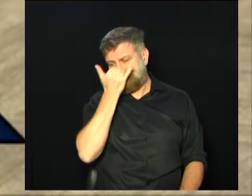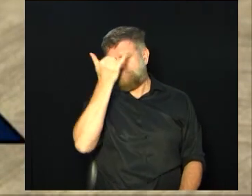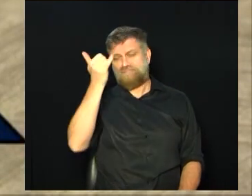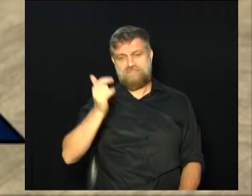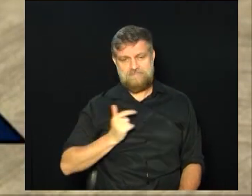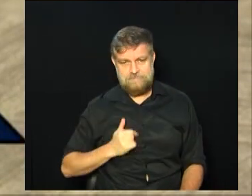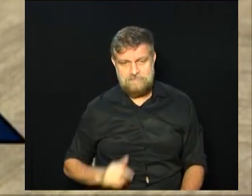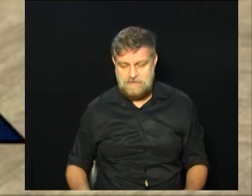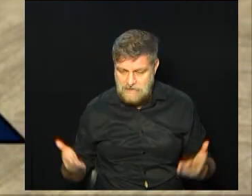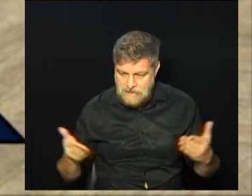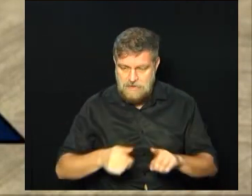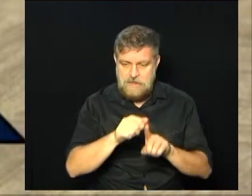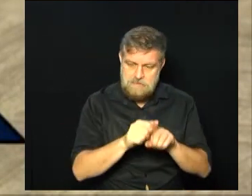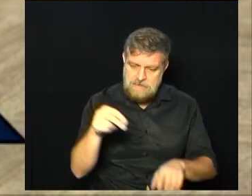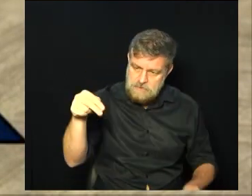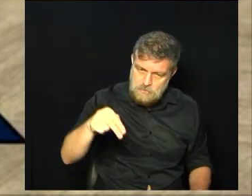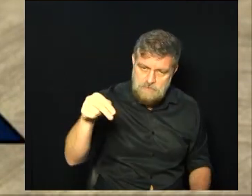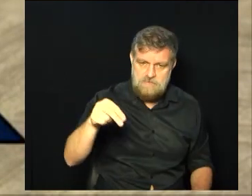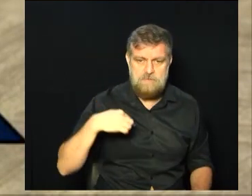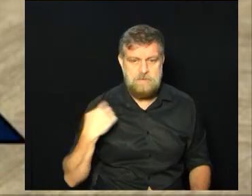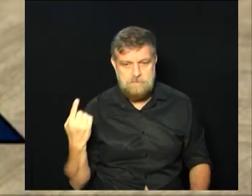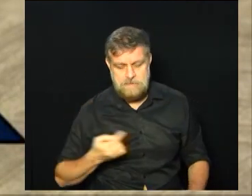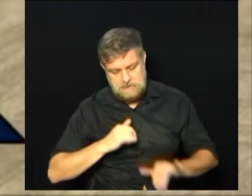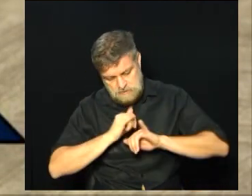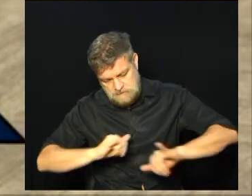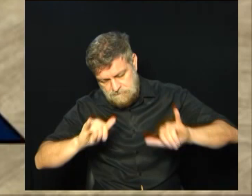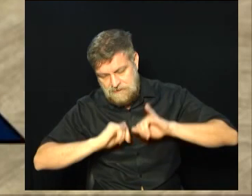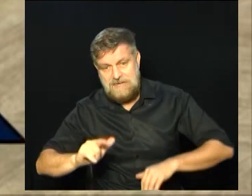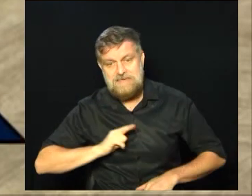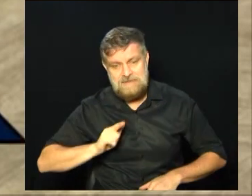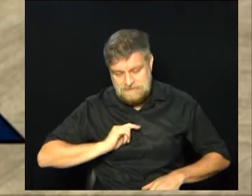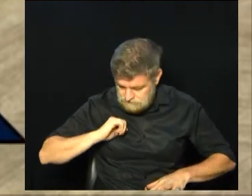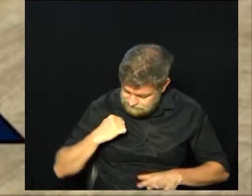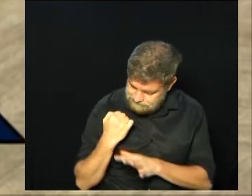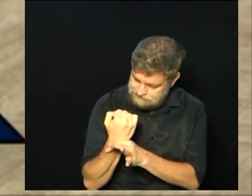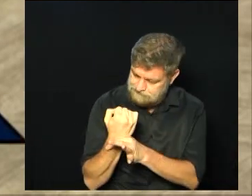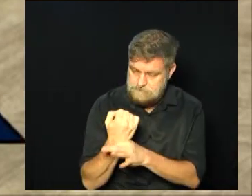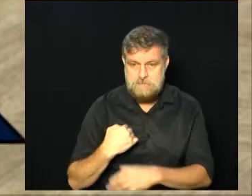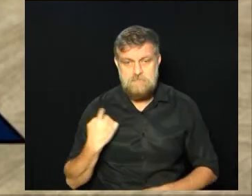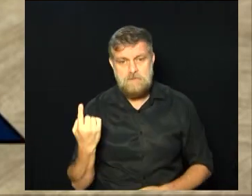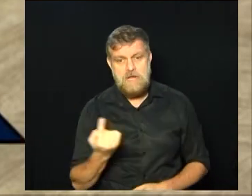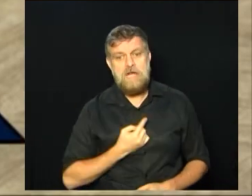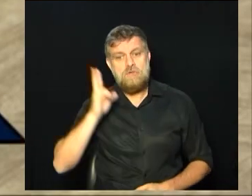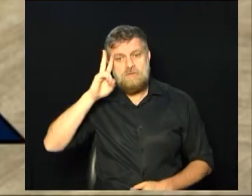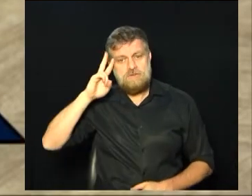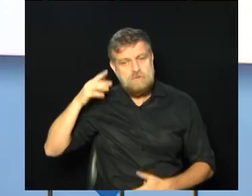justamente ainda em novembro, que a gente ressalta a necessidade da gente garantir a nossa